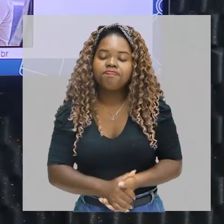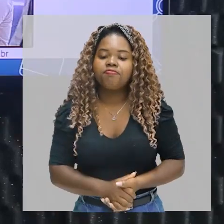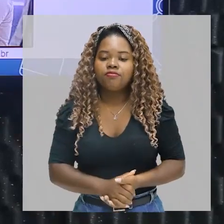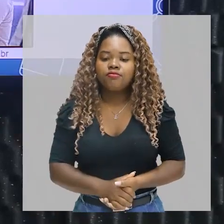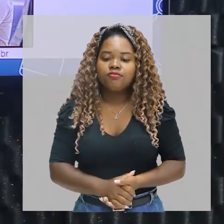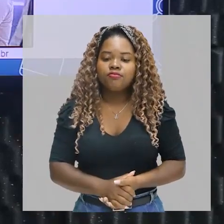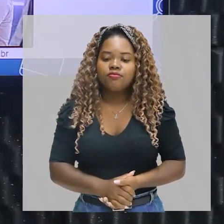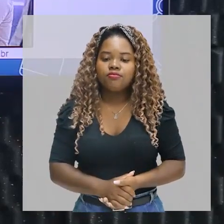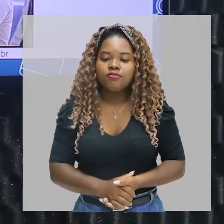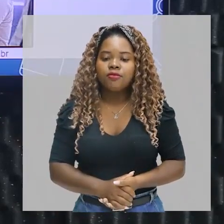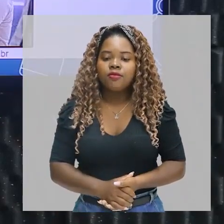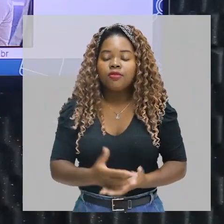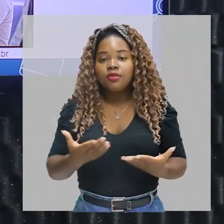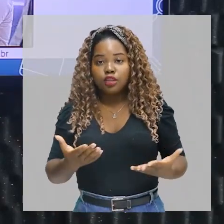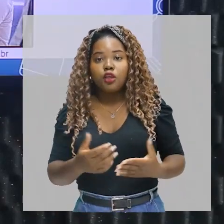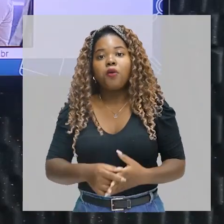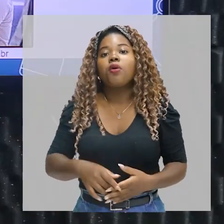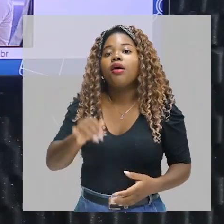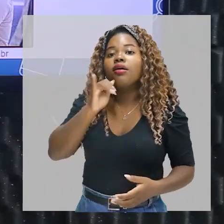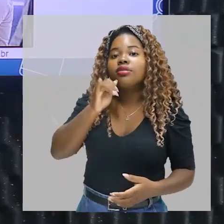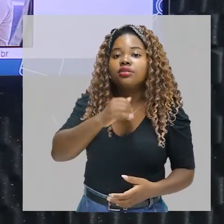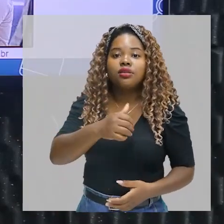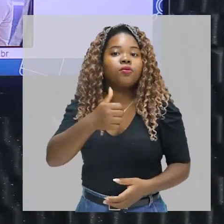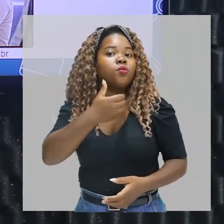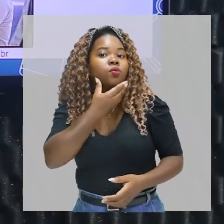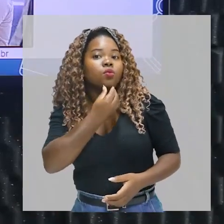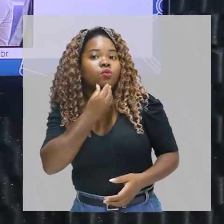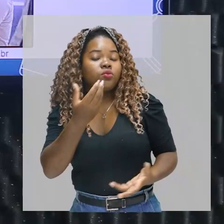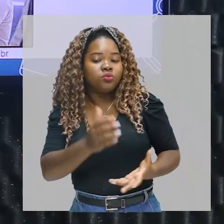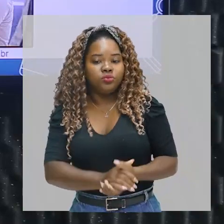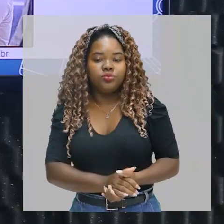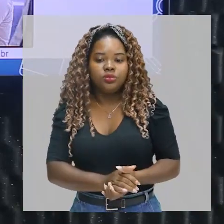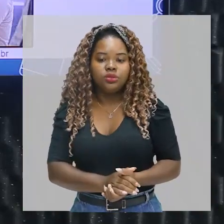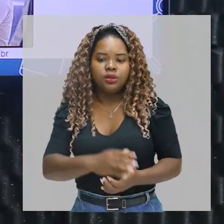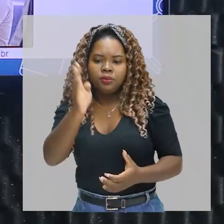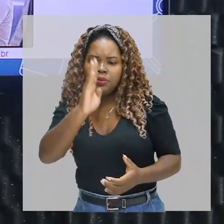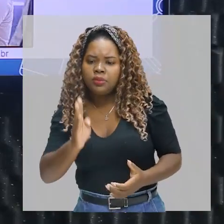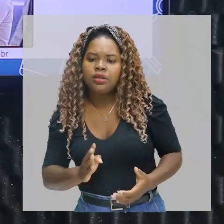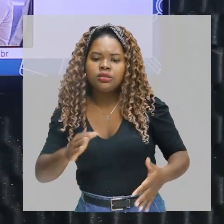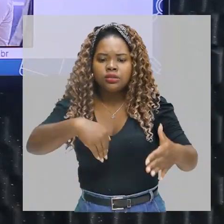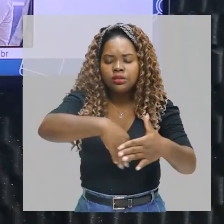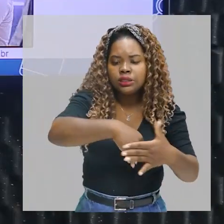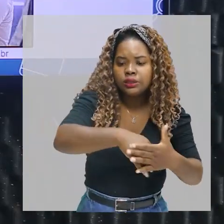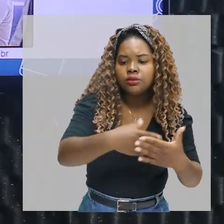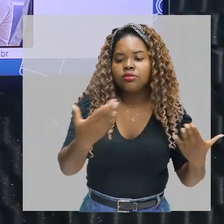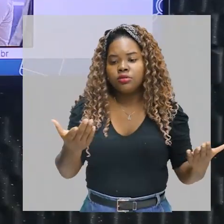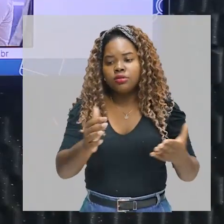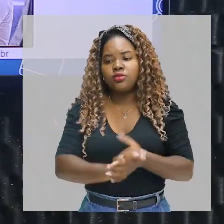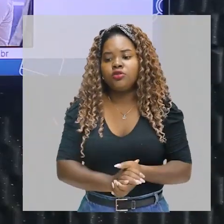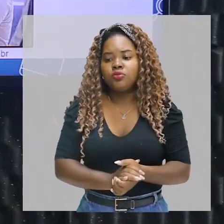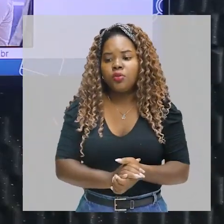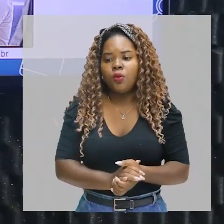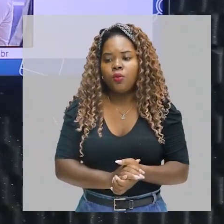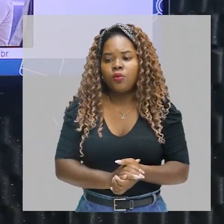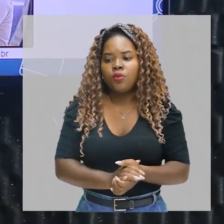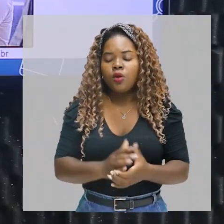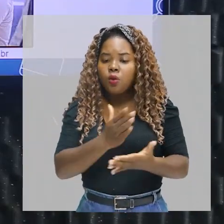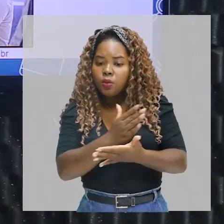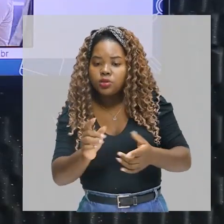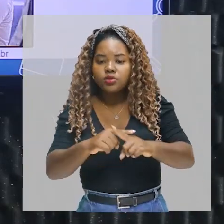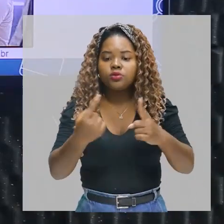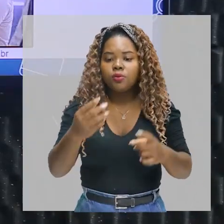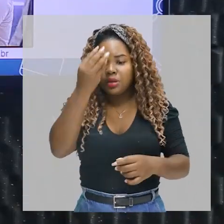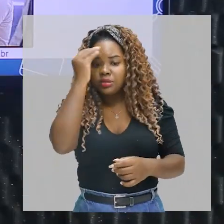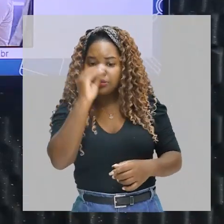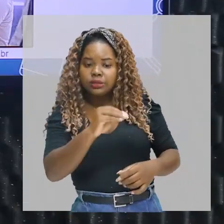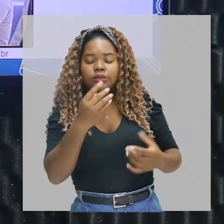país do futebol, mas não era o que ele gostava de futebol. Ele gostava, por exemplo, de vôlei, mas não foi ofertado a ele o vôlei. Era só o futsal. Então